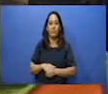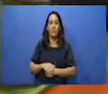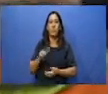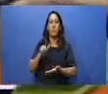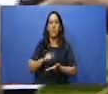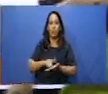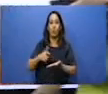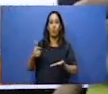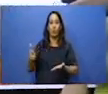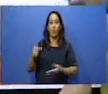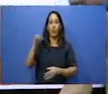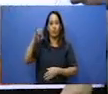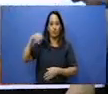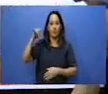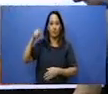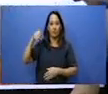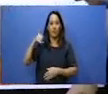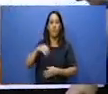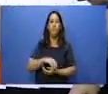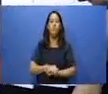jornal.